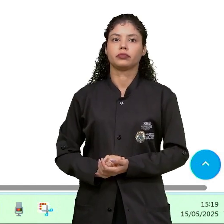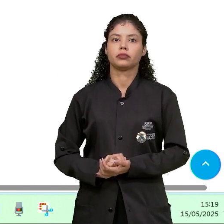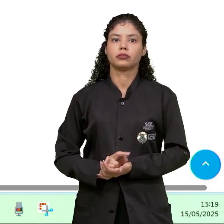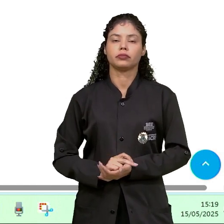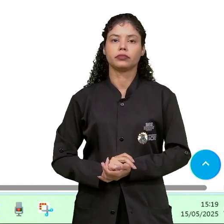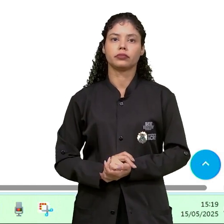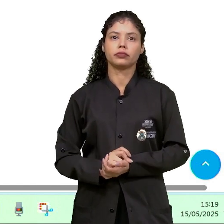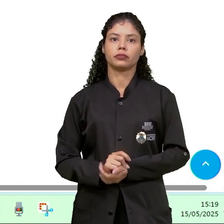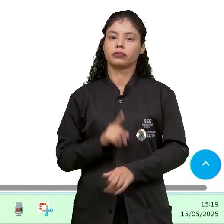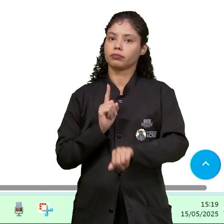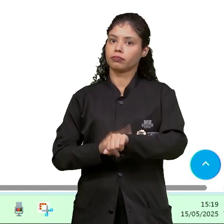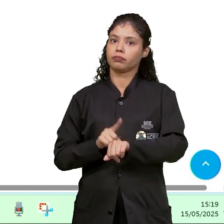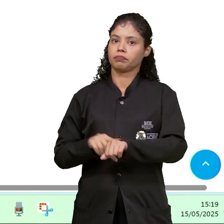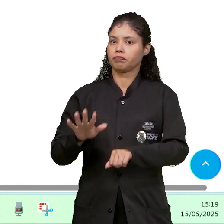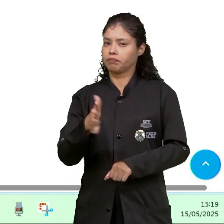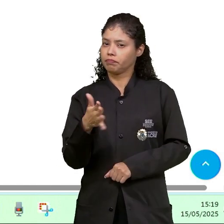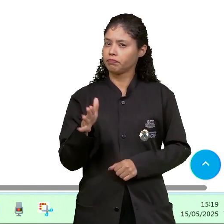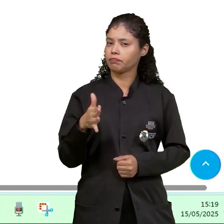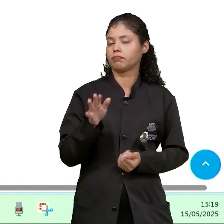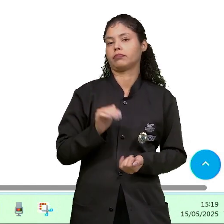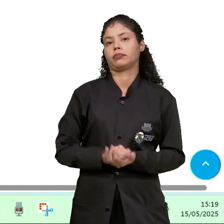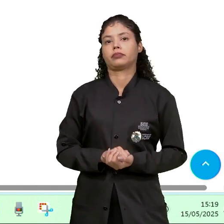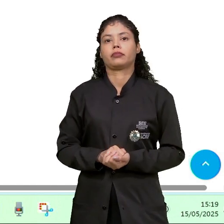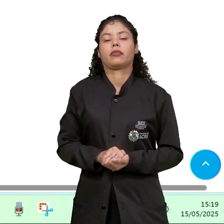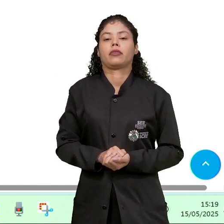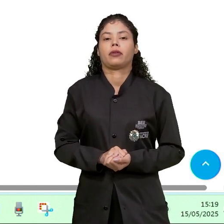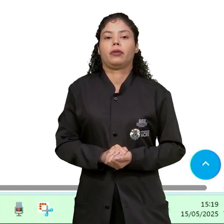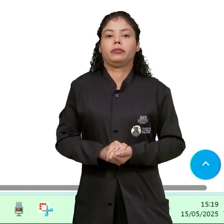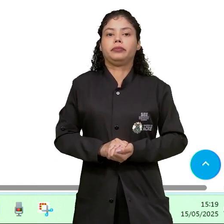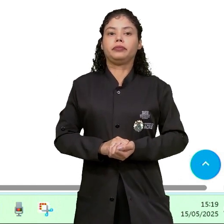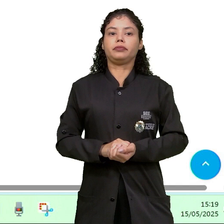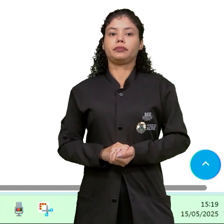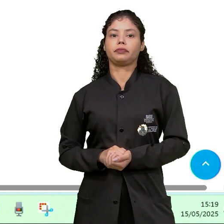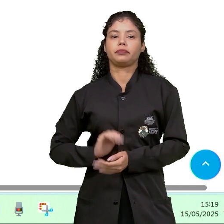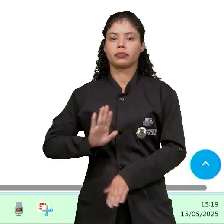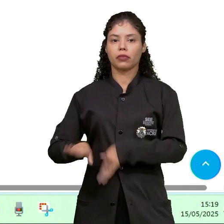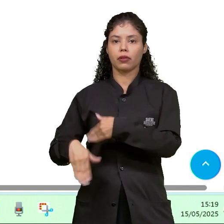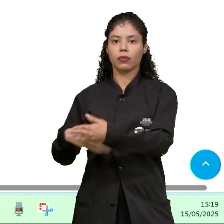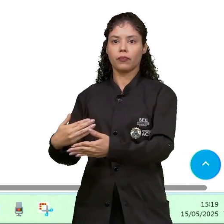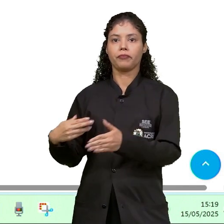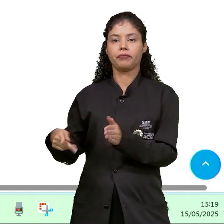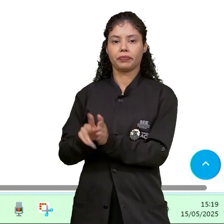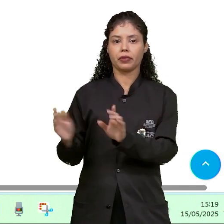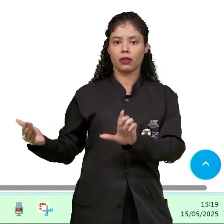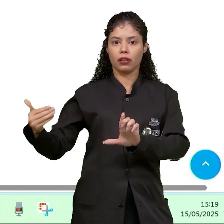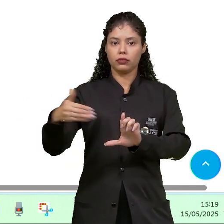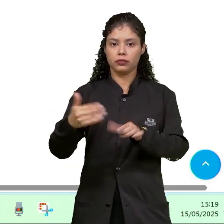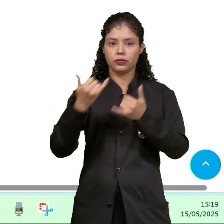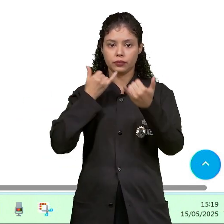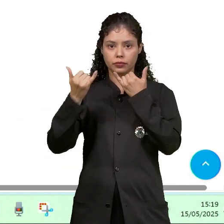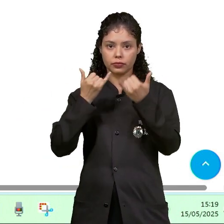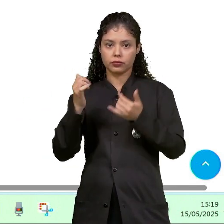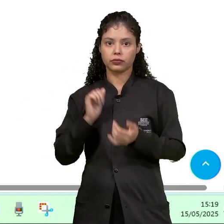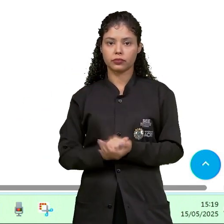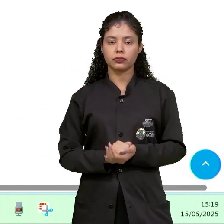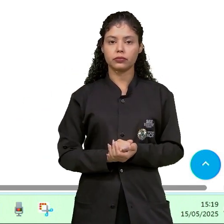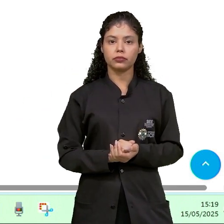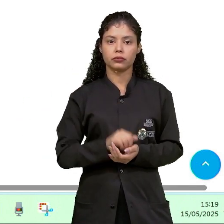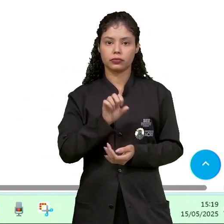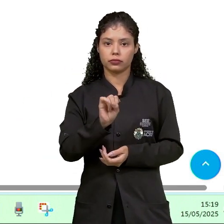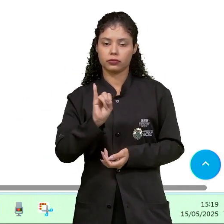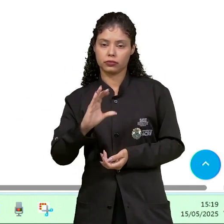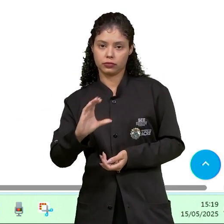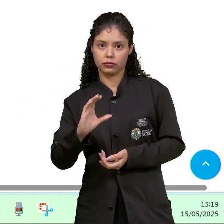isso aqui é um tempo médio, tá? Não é o tempo que ele ficou. Um processo de acesso à informação, demanda do ESIC, né?